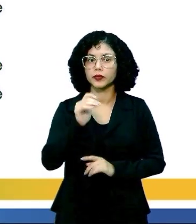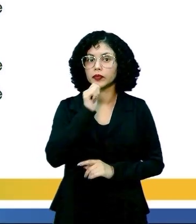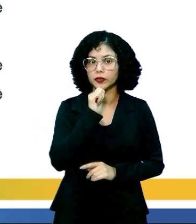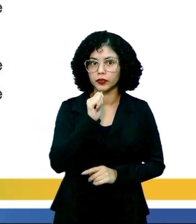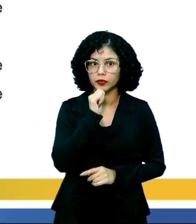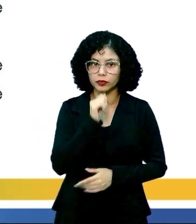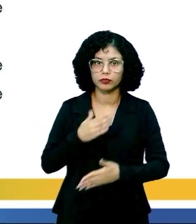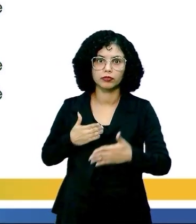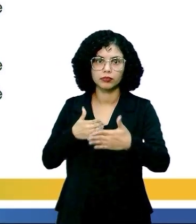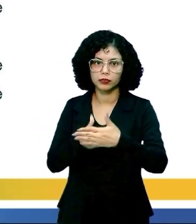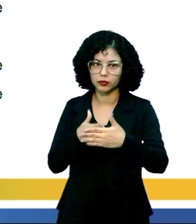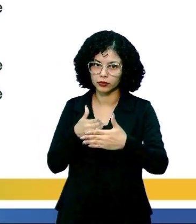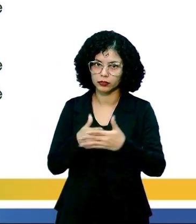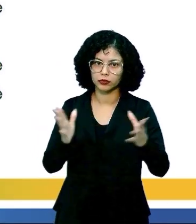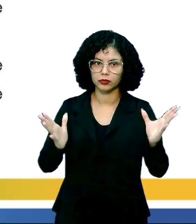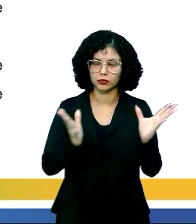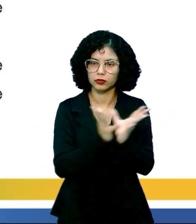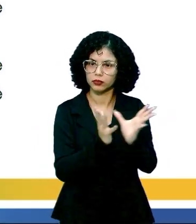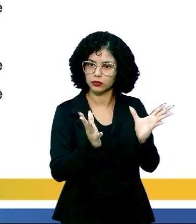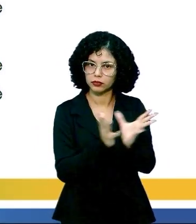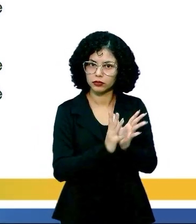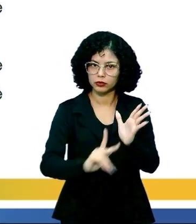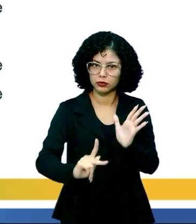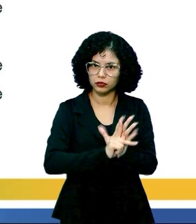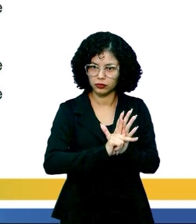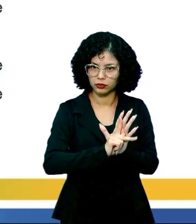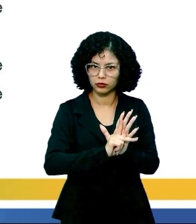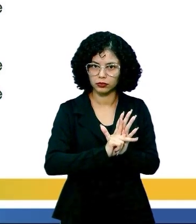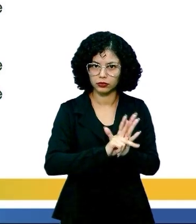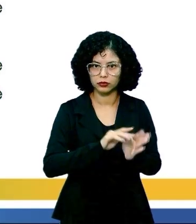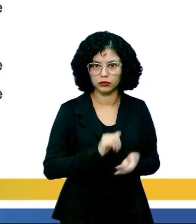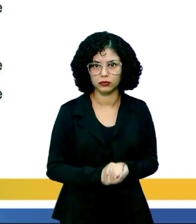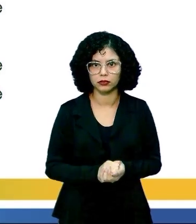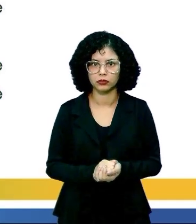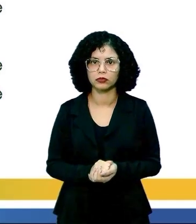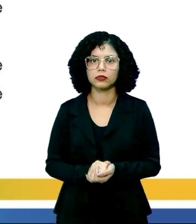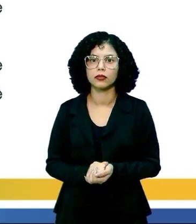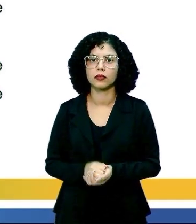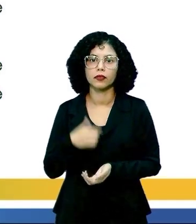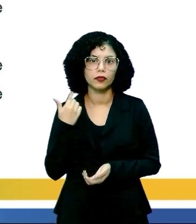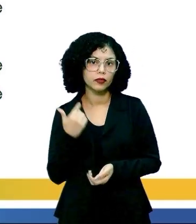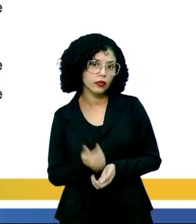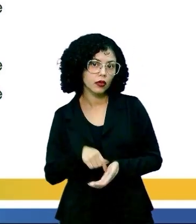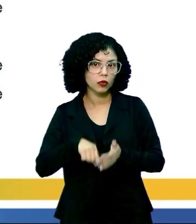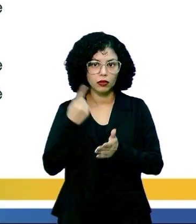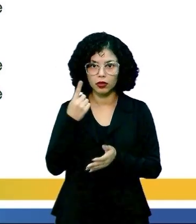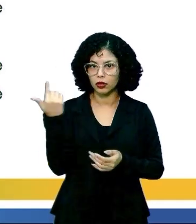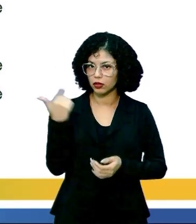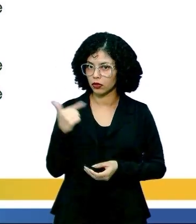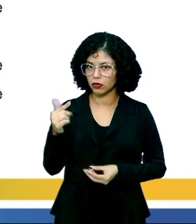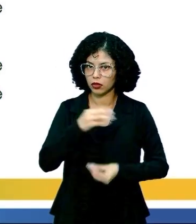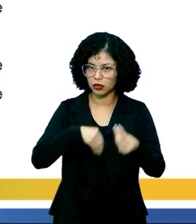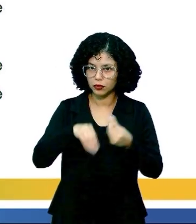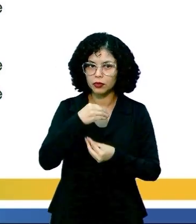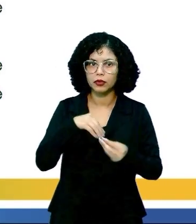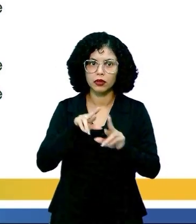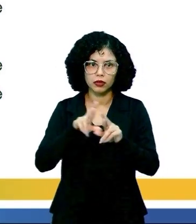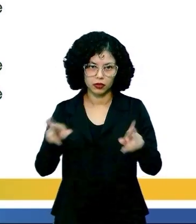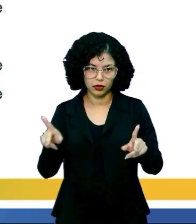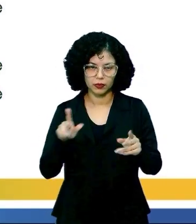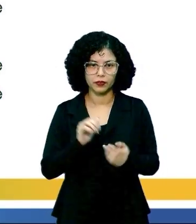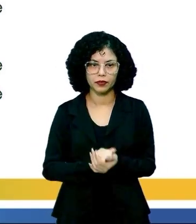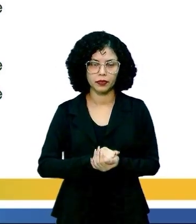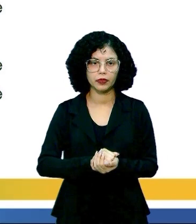B, ainda é limitada a grupos específicos, uma vez que não há envolvimento